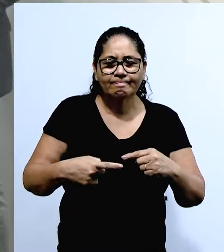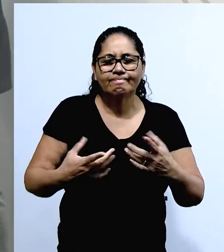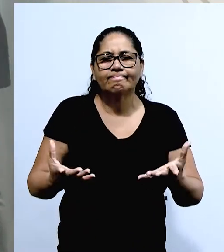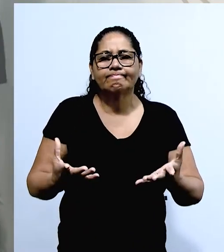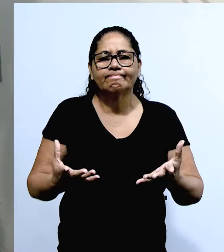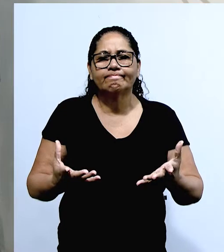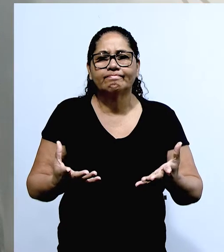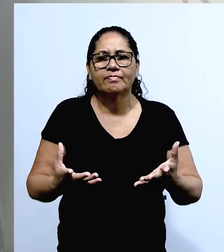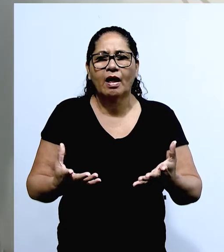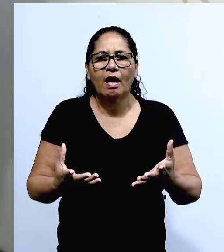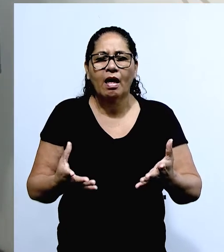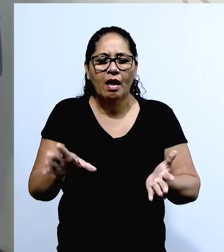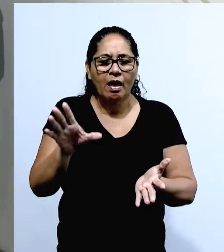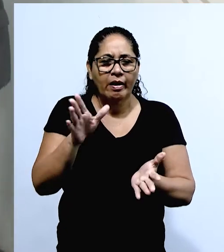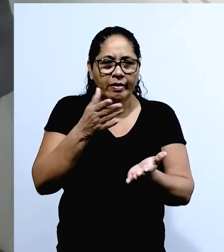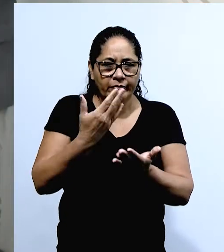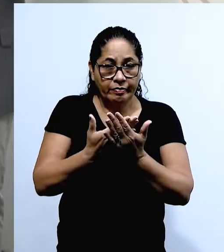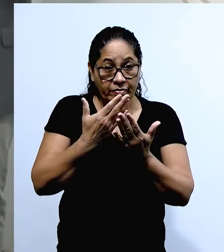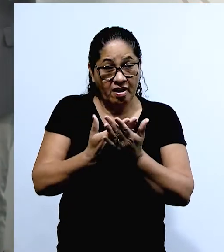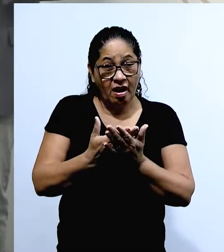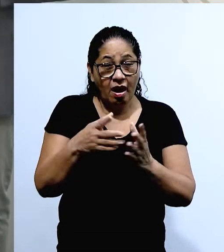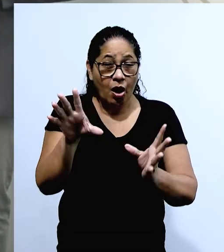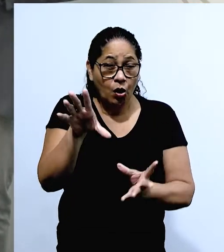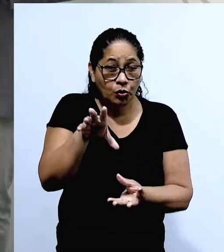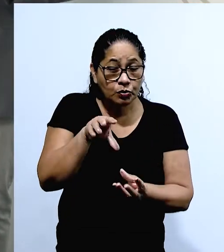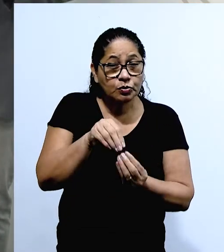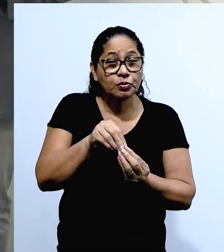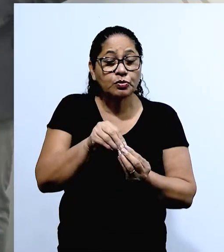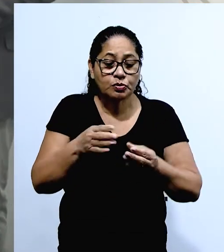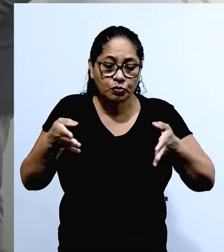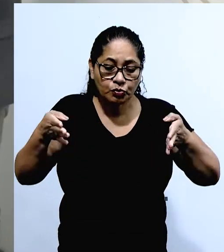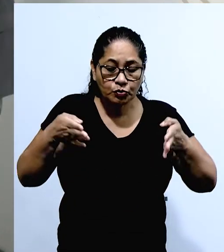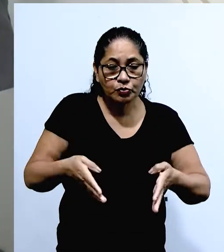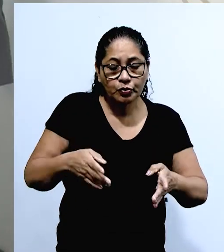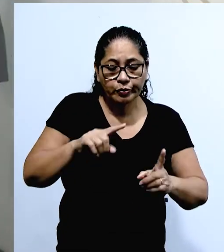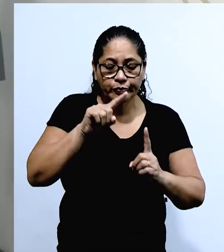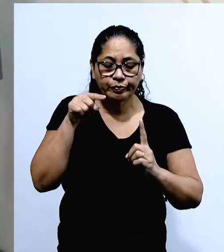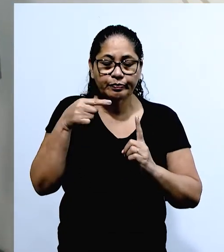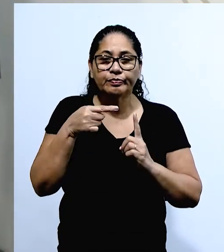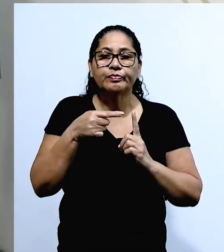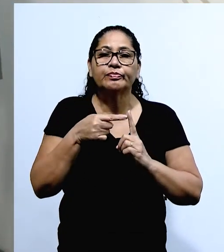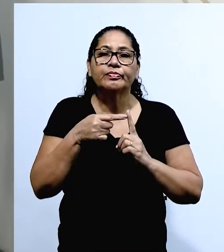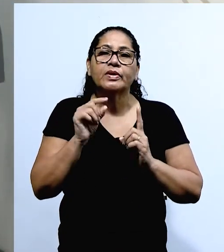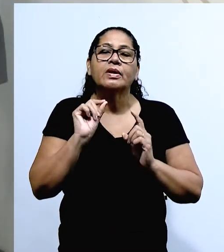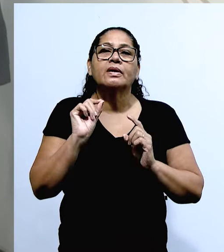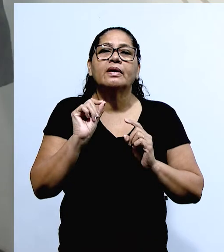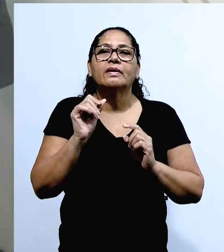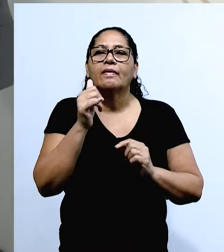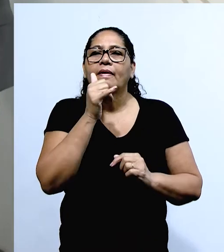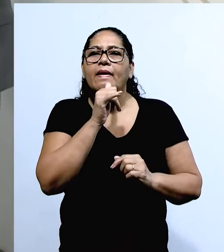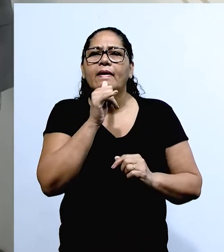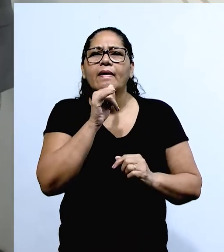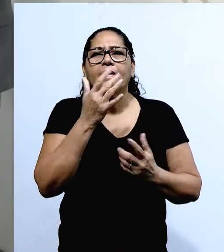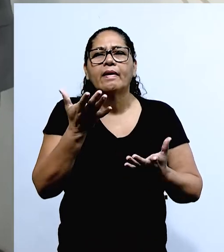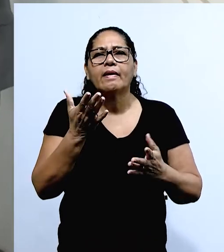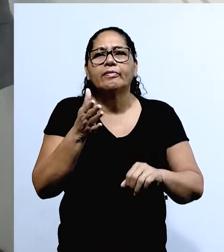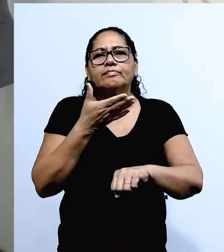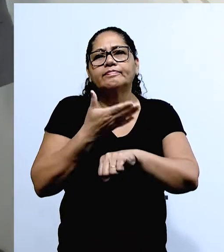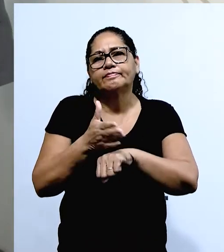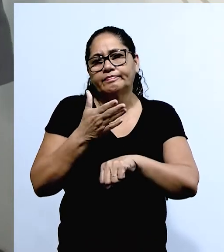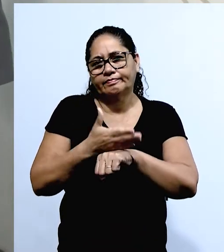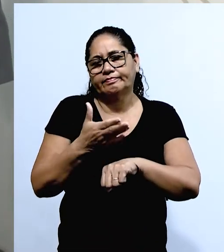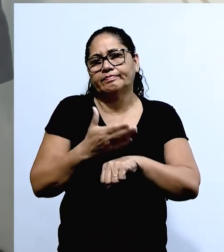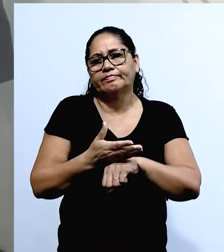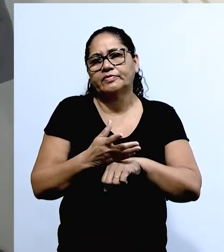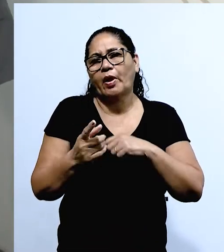completo, aqui é uma aula reduzida, com um foco mais objetivo, a gente trazer alguns exemplos, né, de cunho prático e